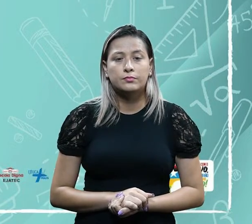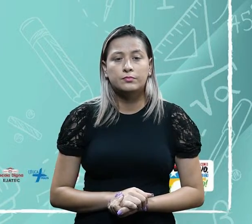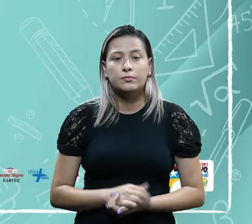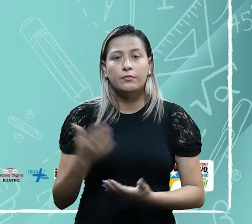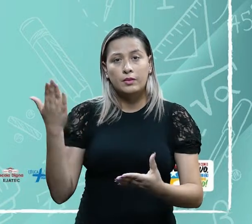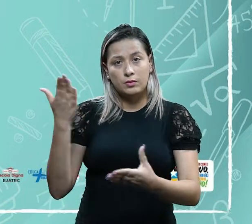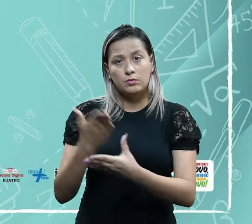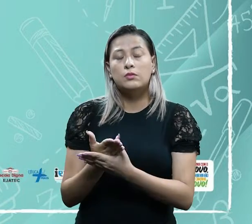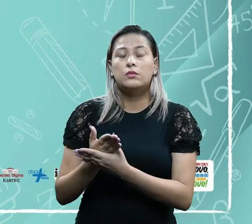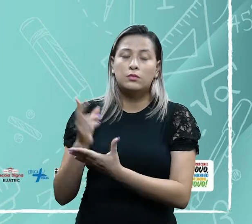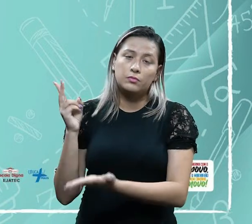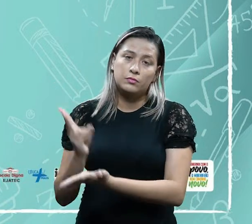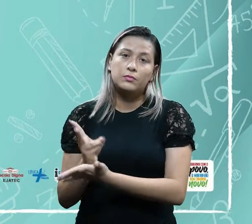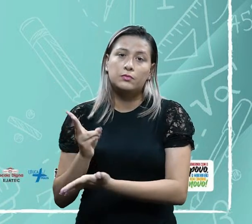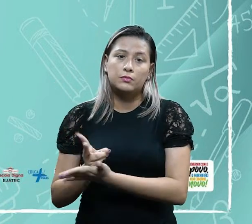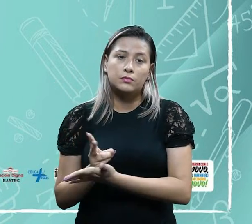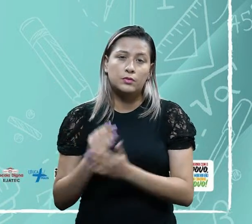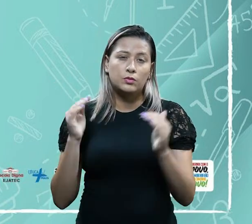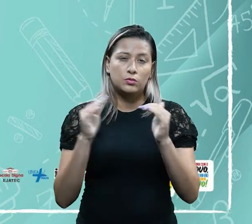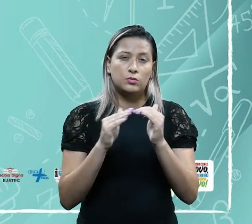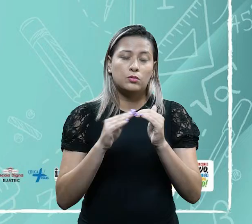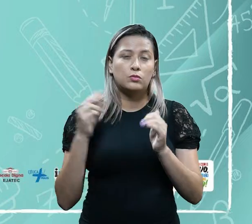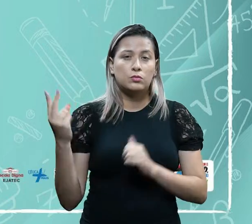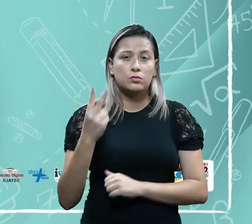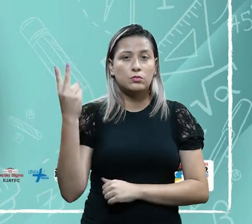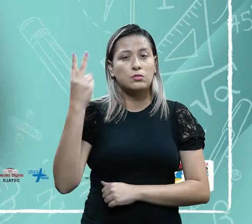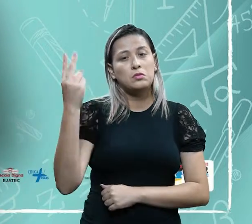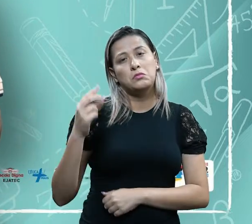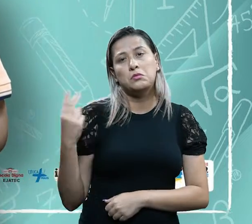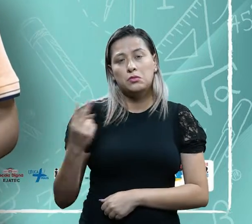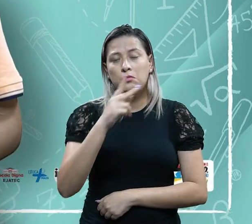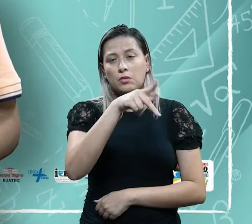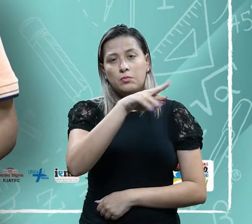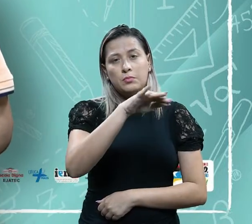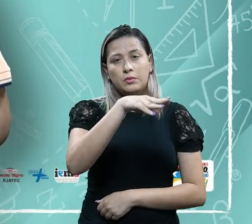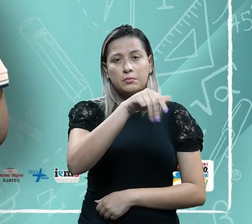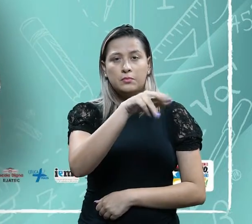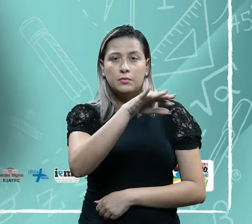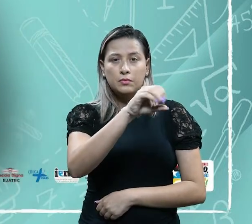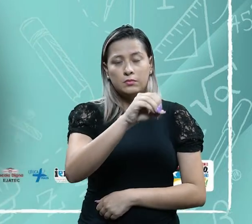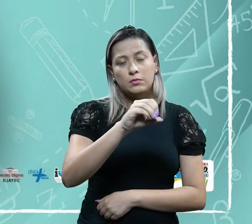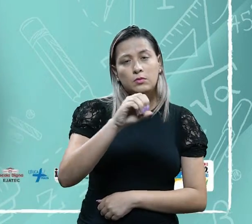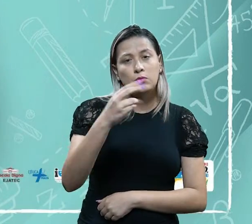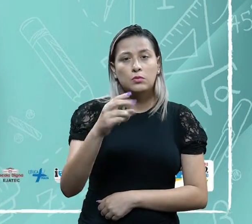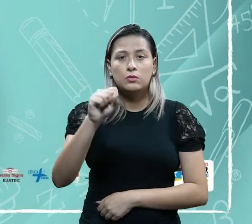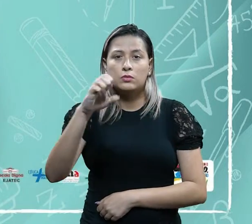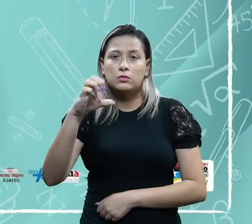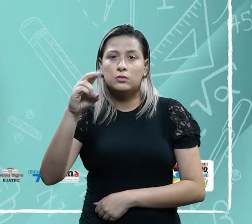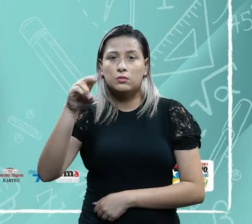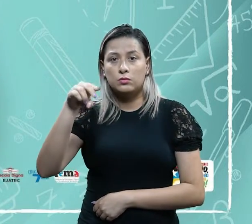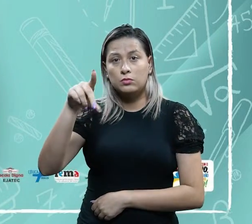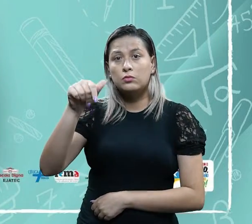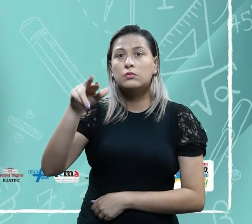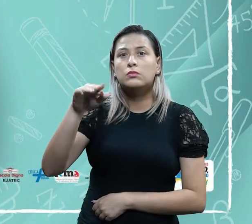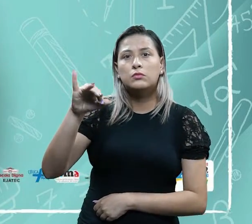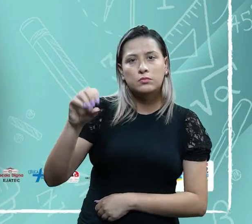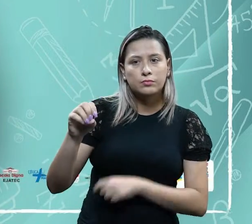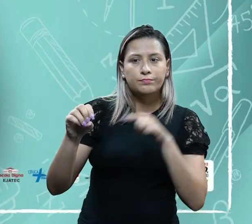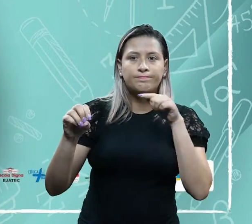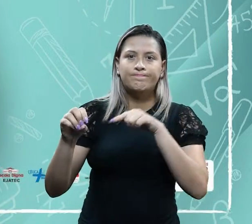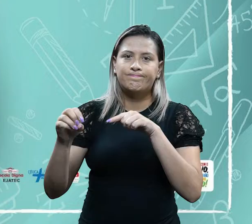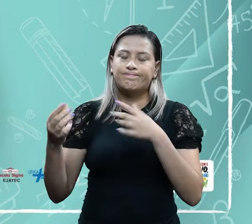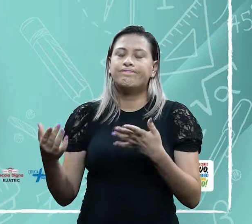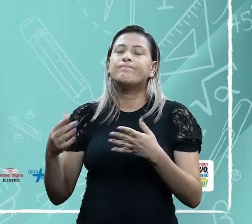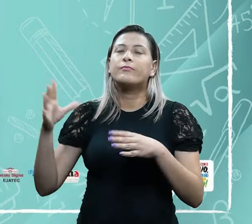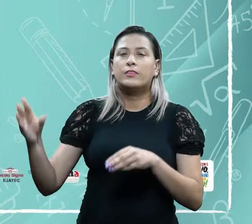para o arquivo permanente, de acordo com o seu valor. Se ele tiver um valor primário ou secundário, geralmente os arquivos são de valor secundário,